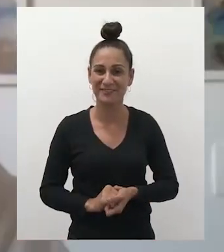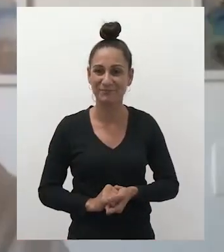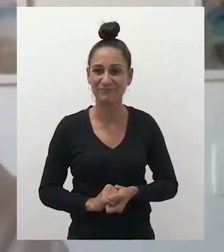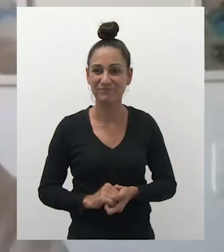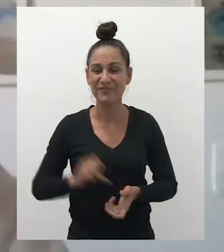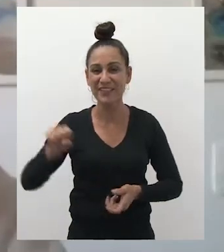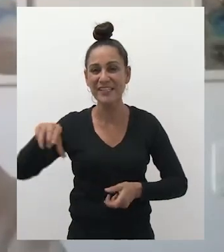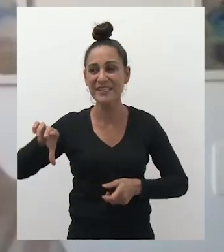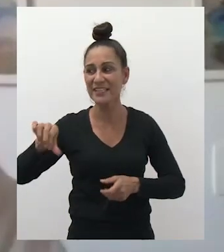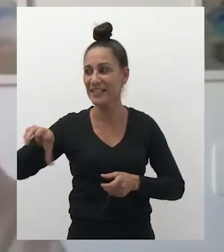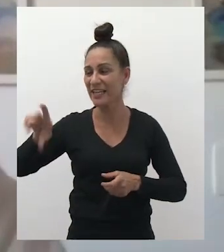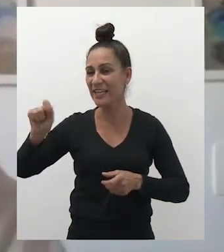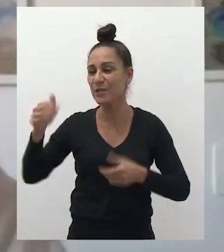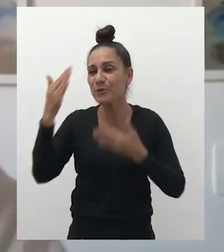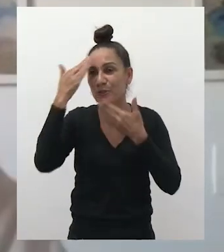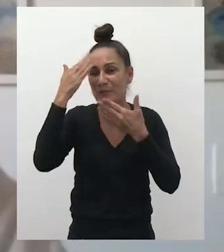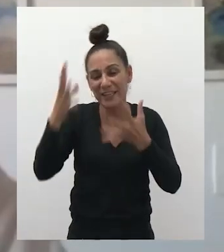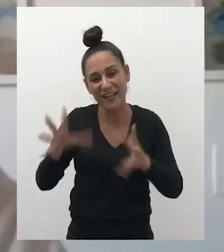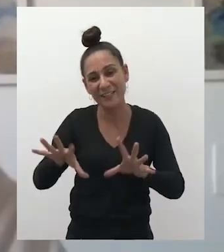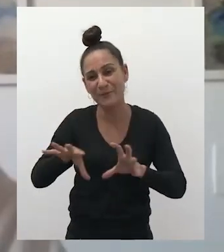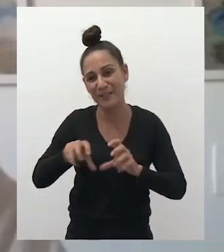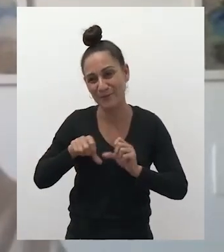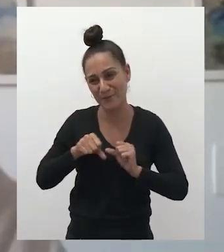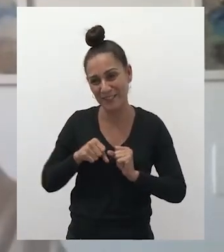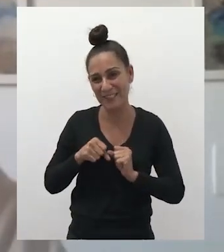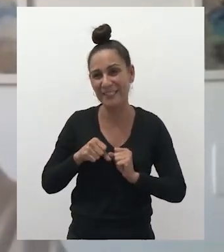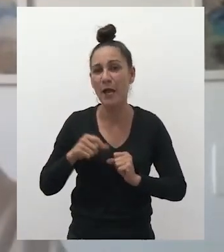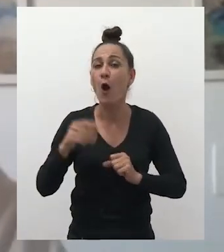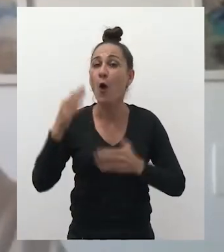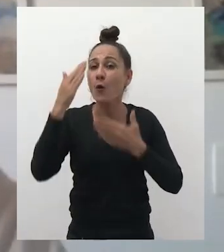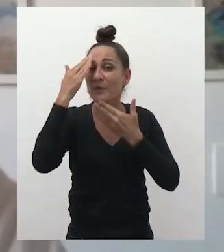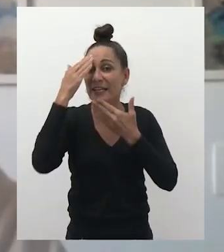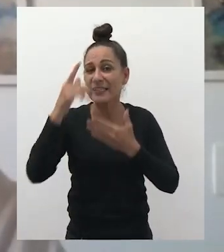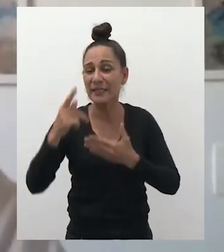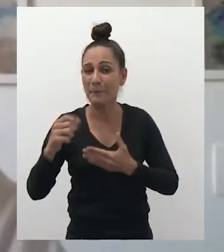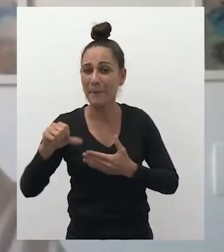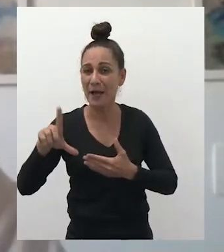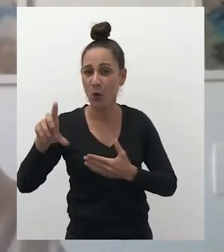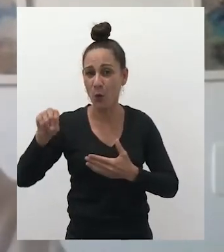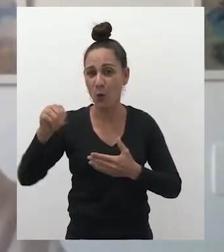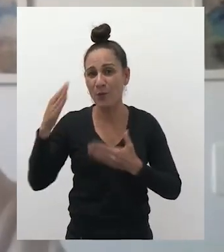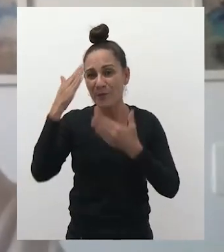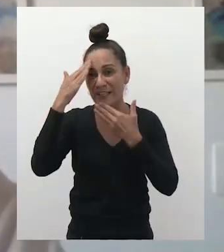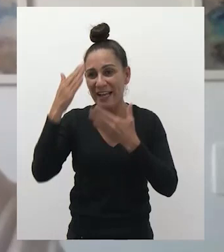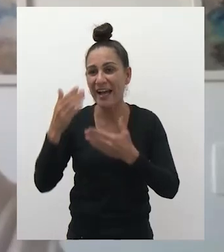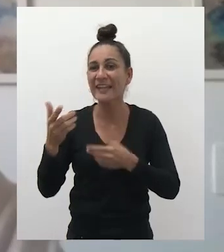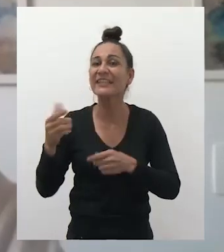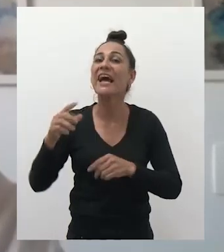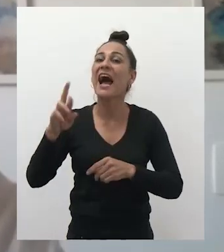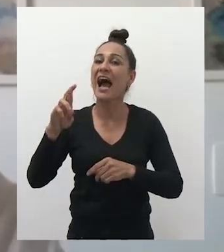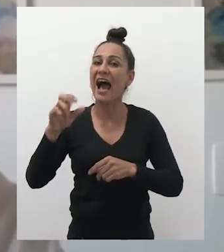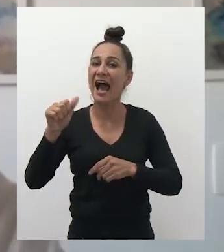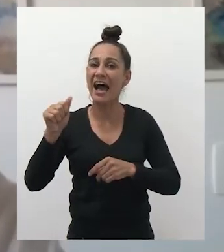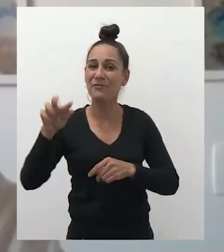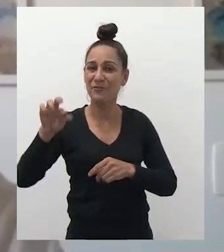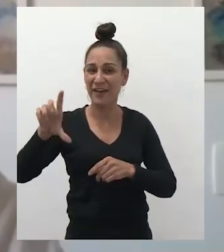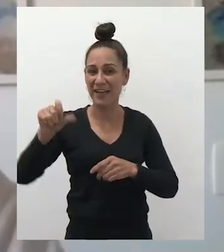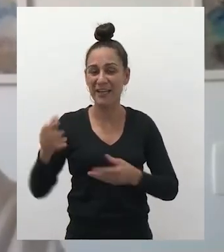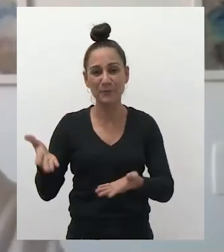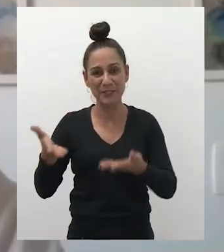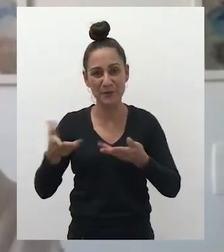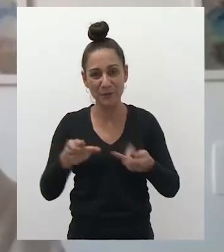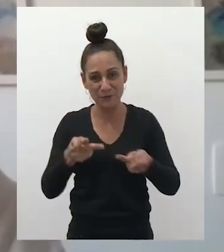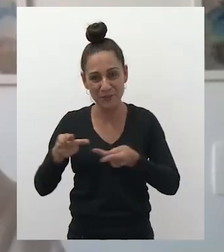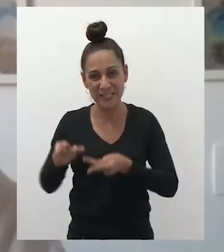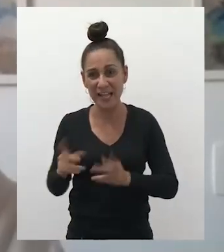Silene, querida, obrigada pela acolhida, obrigada, Paloma, pela acolhida também, mais uma vez a Rafaela por ter me convidado,